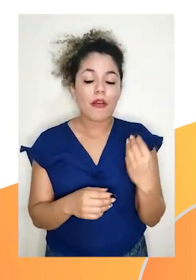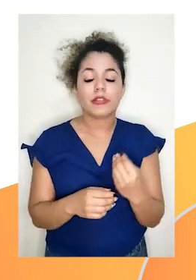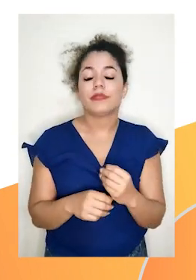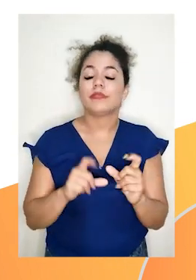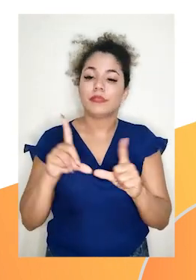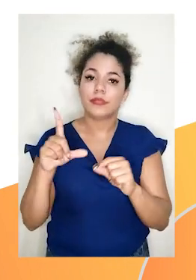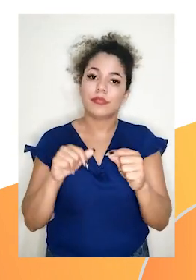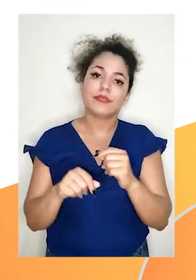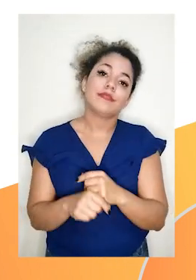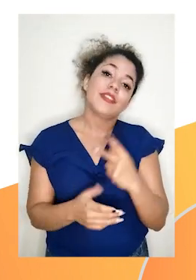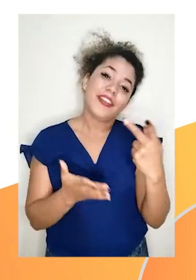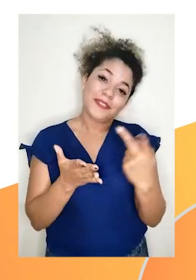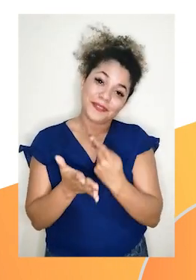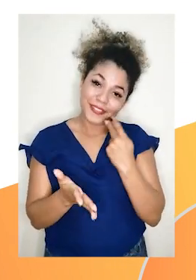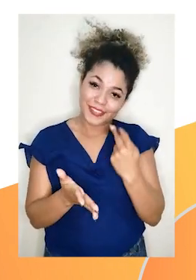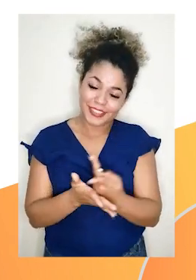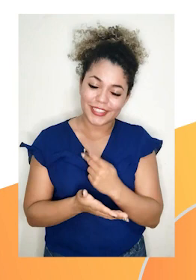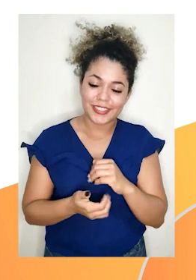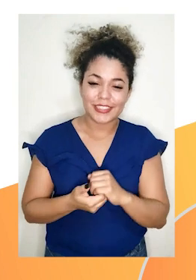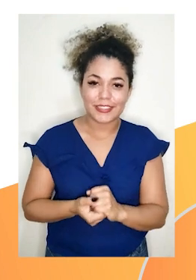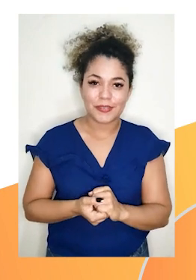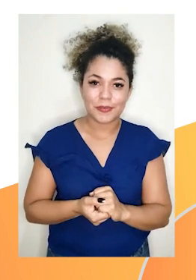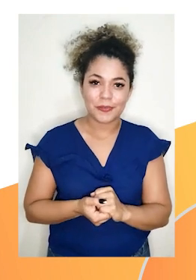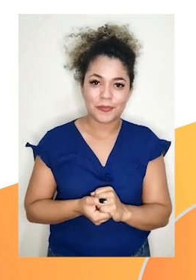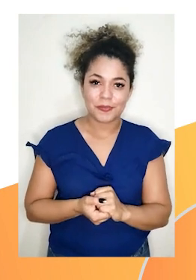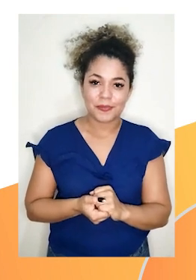alternativa incorreta.